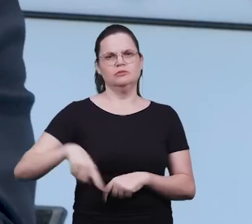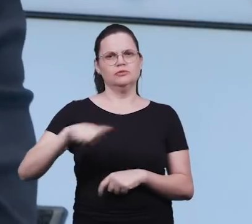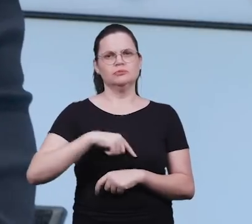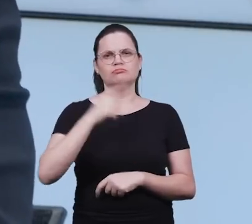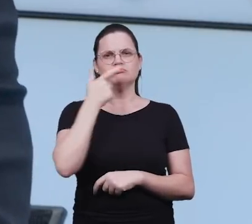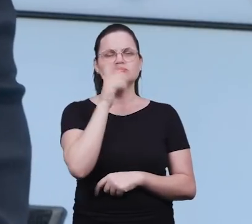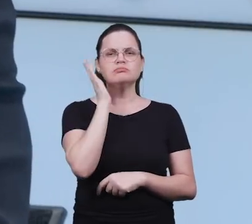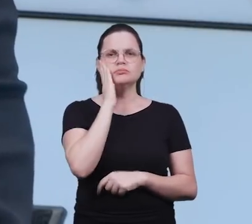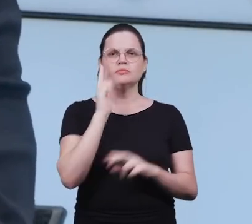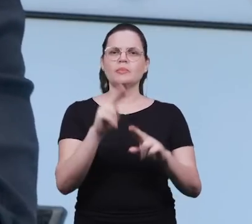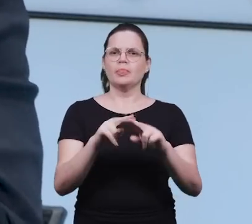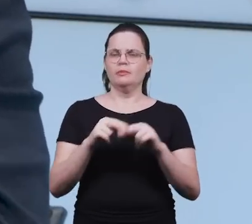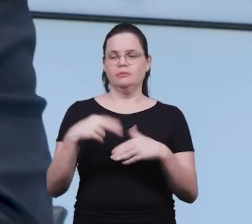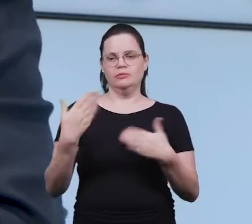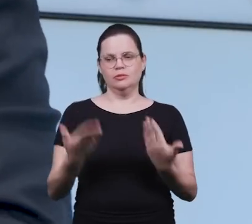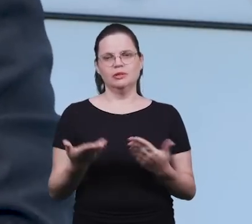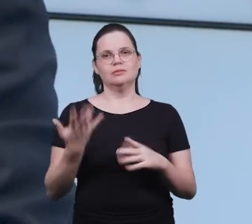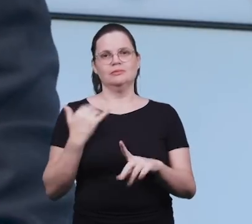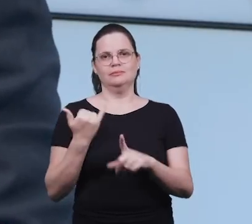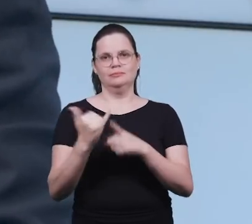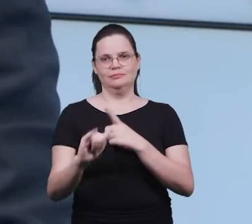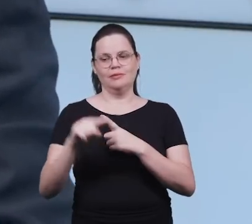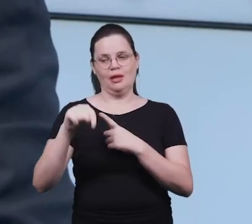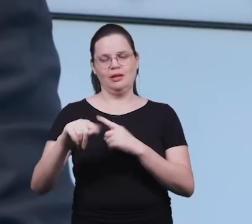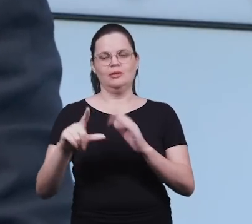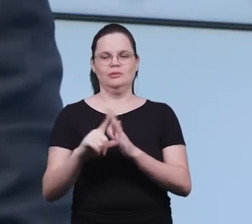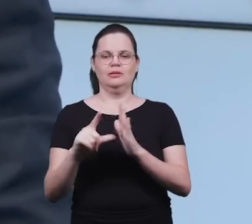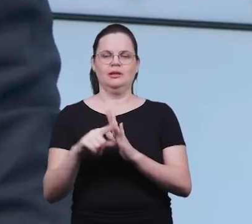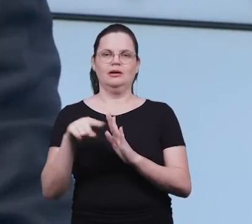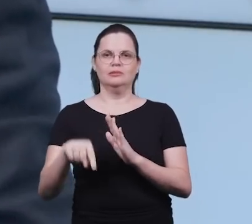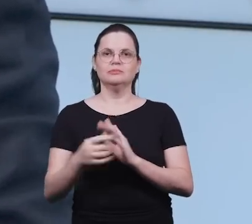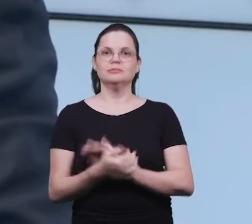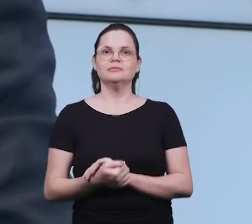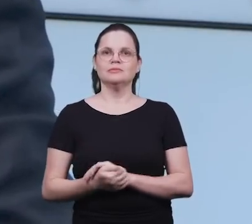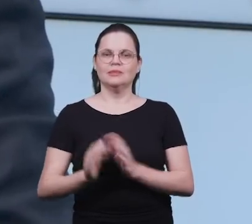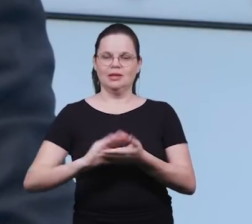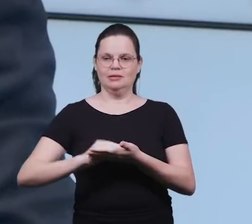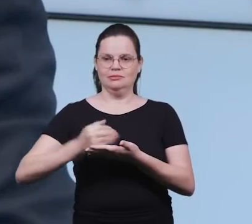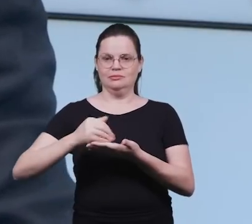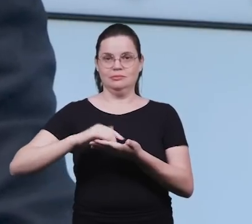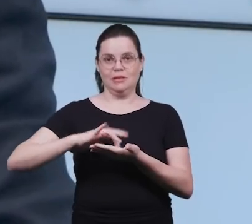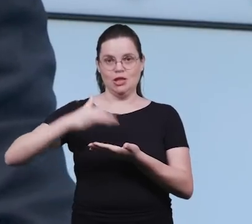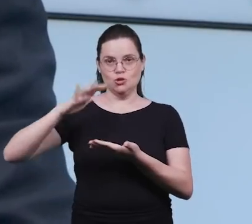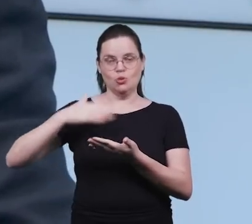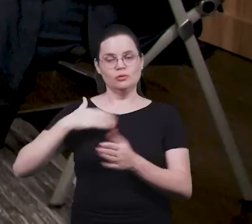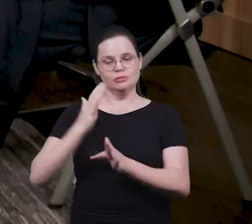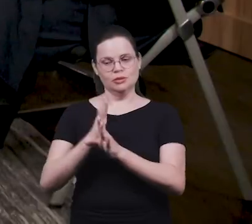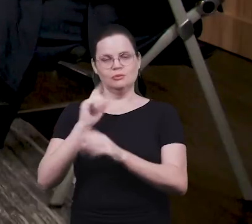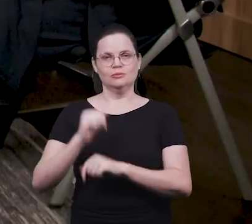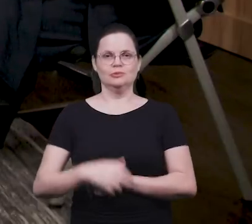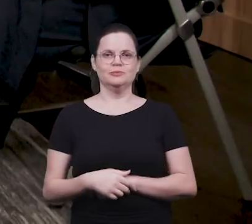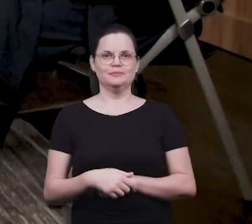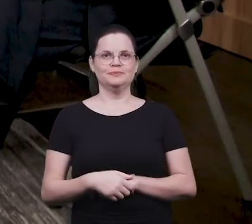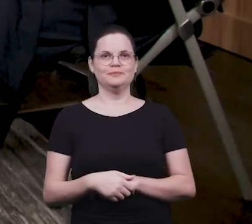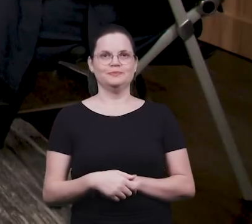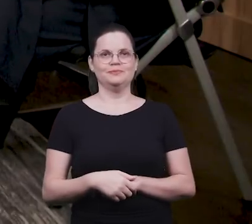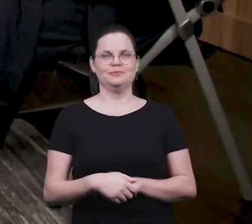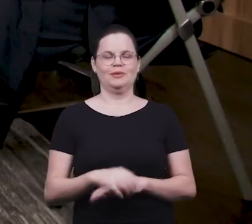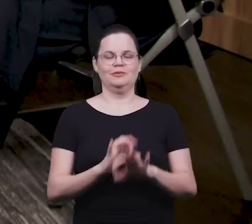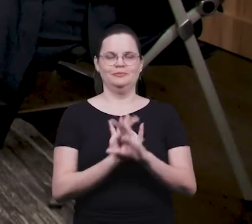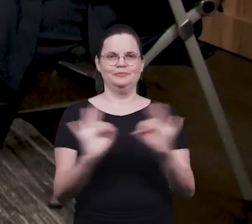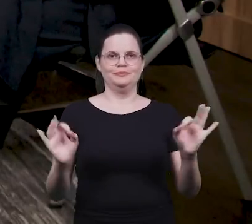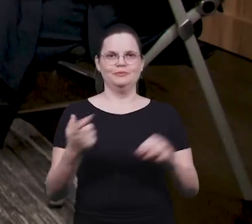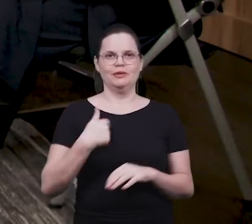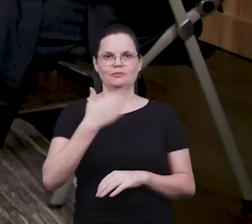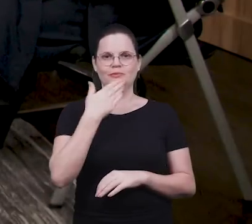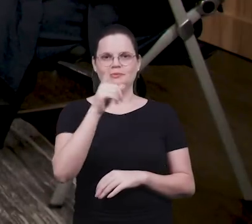que profeticamente ele é o homem que encontrou o tesouro oculto no campo. Muito bem. Eu vou pedir para o pessoal da produção colocar